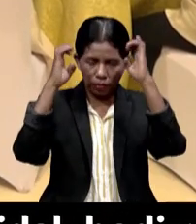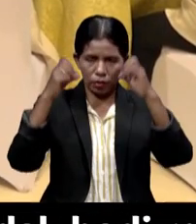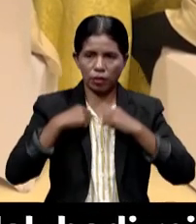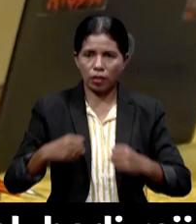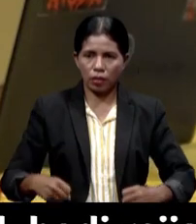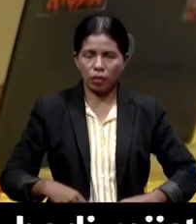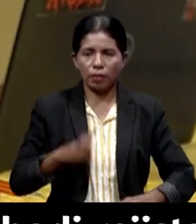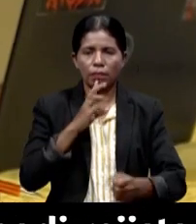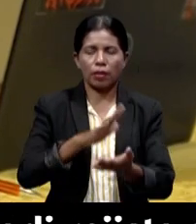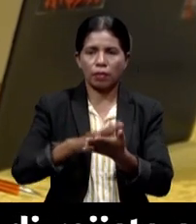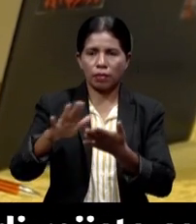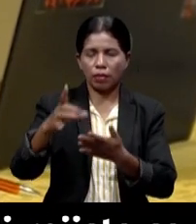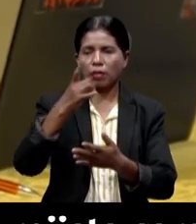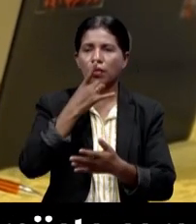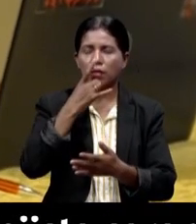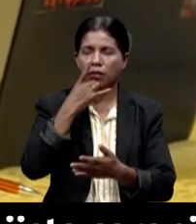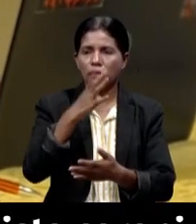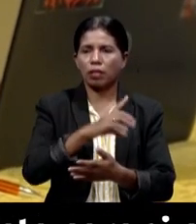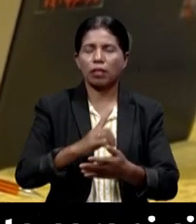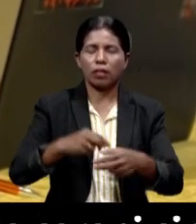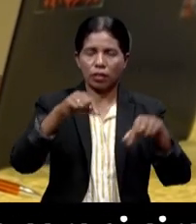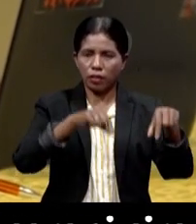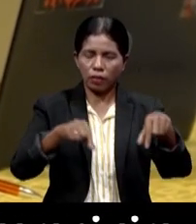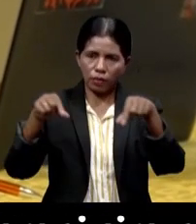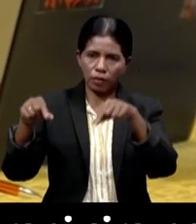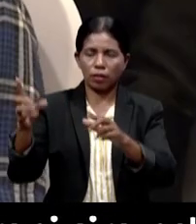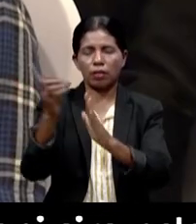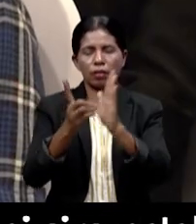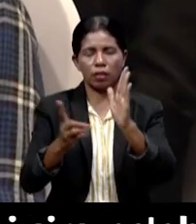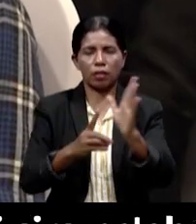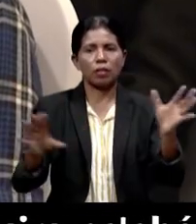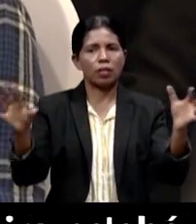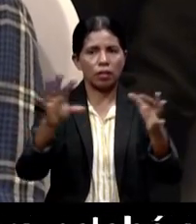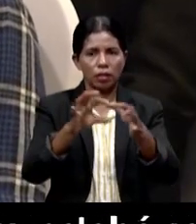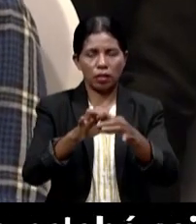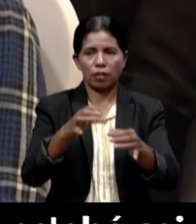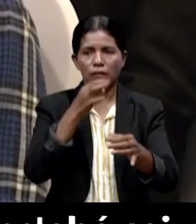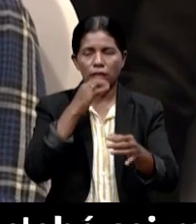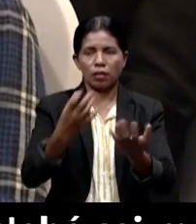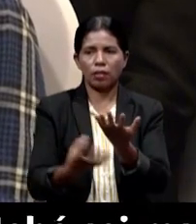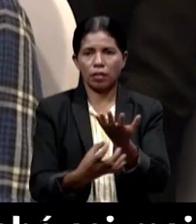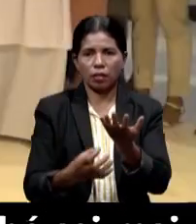Saudi, bemos, elektrisidade, defisienti, no dadus liga ba konsumu, hanesan